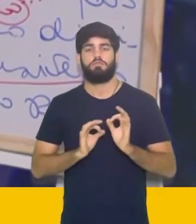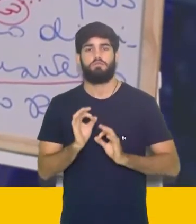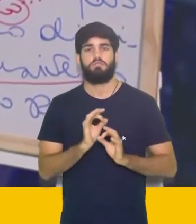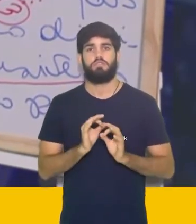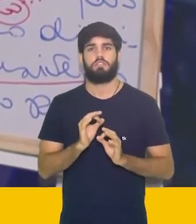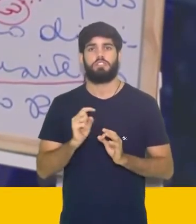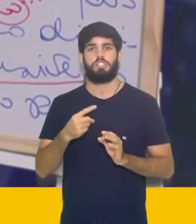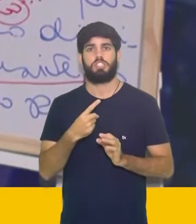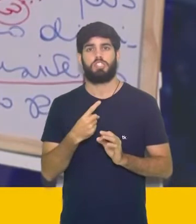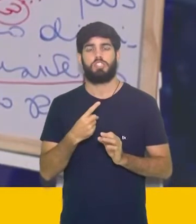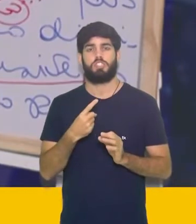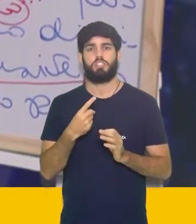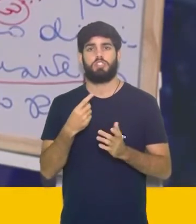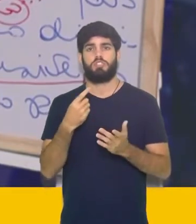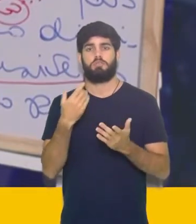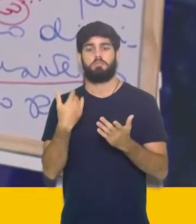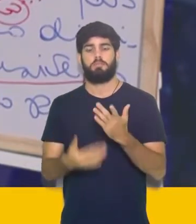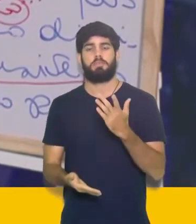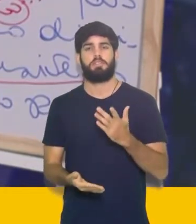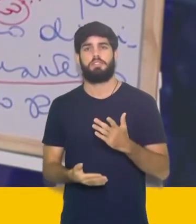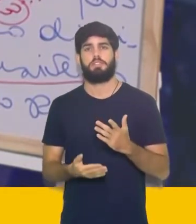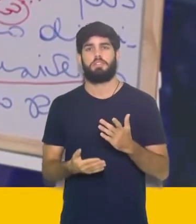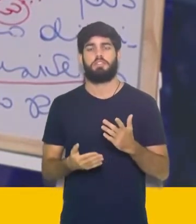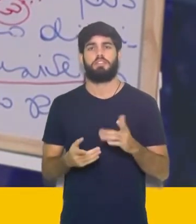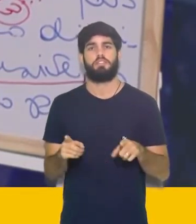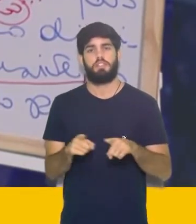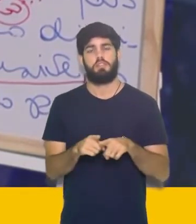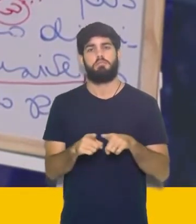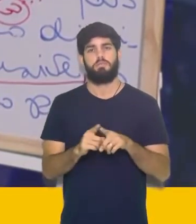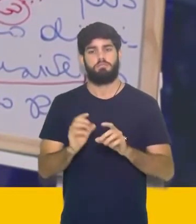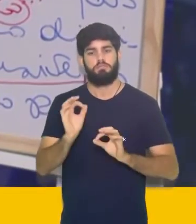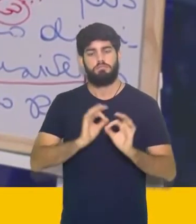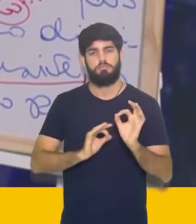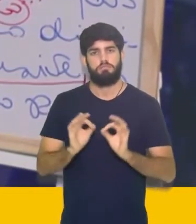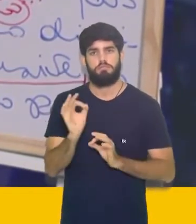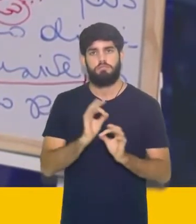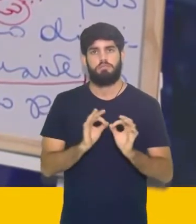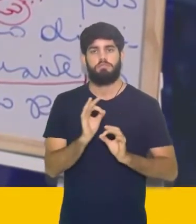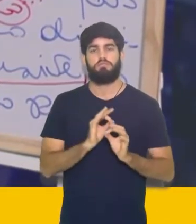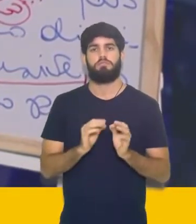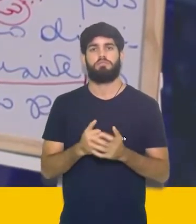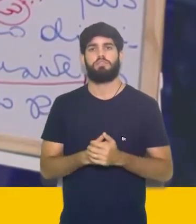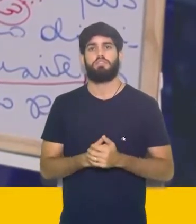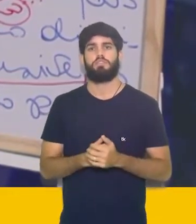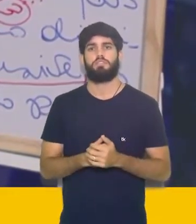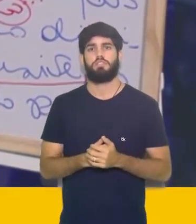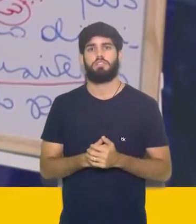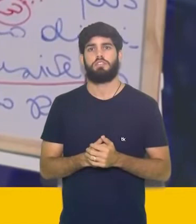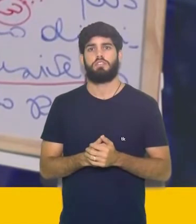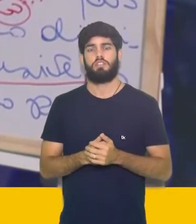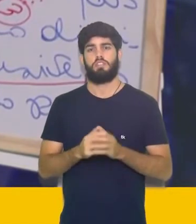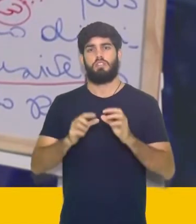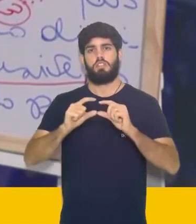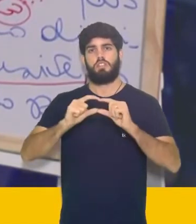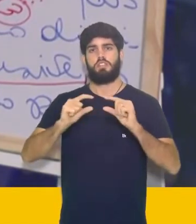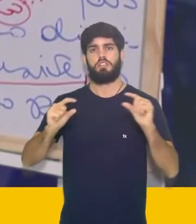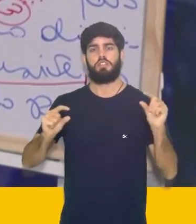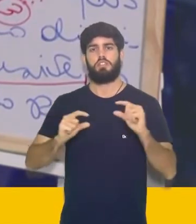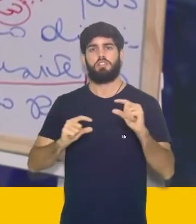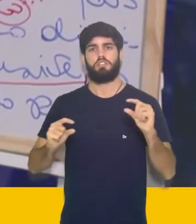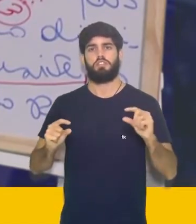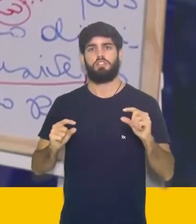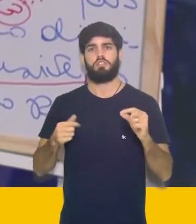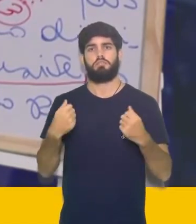Ele faz com que a gente se perca nas concordâncias e nas correções. E o corretor também não gosta de período